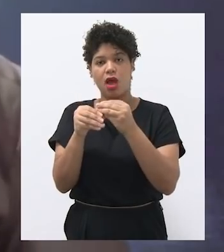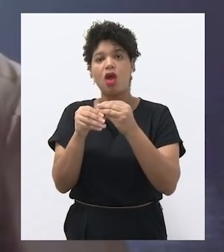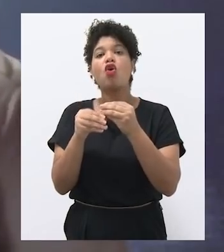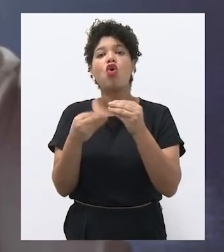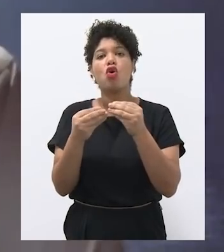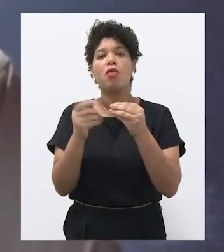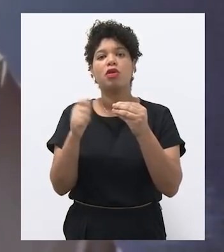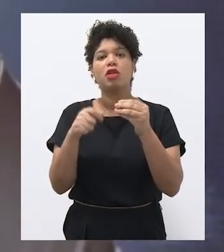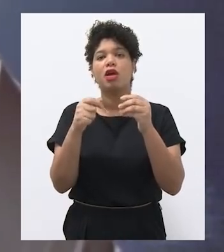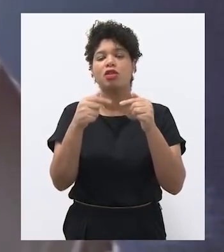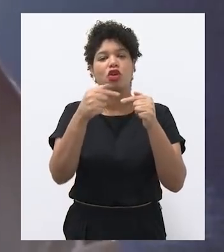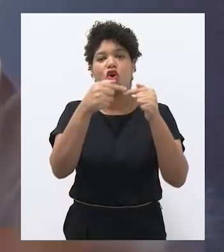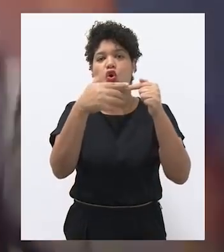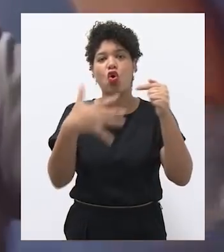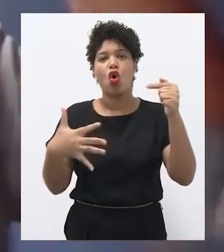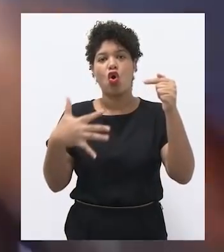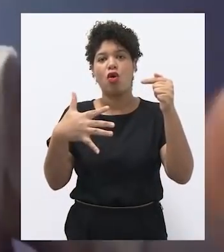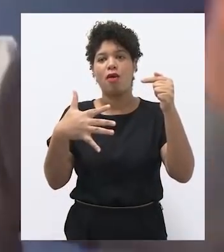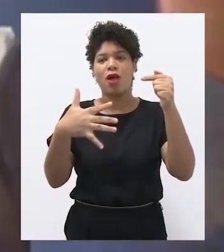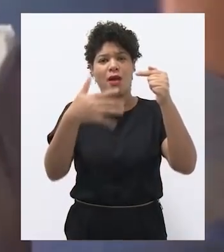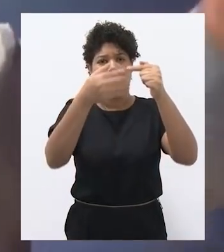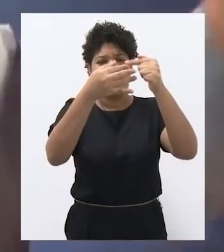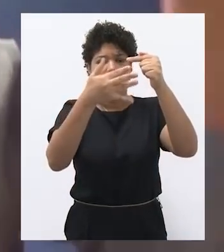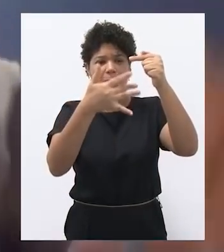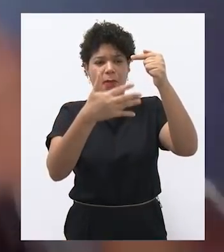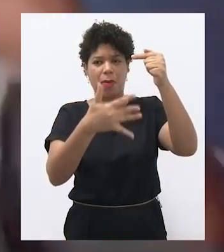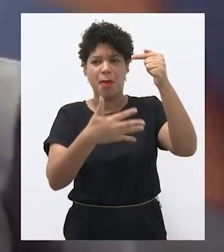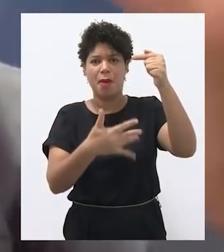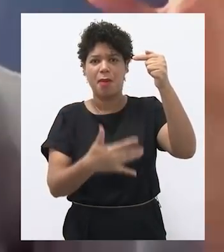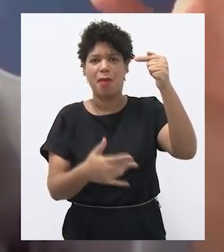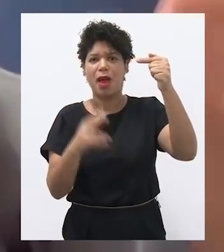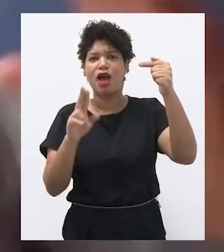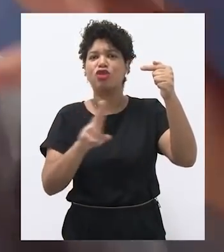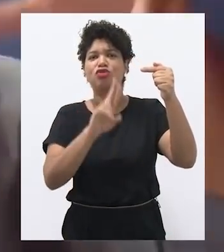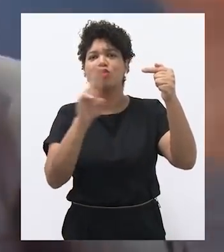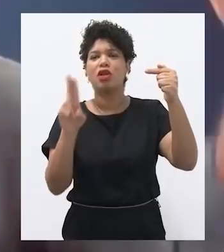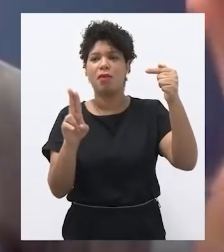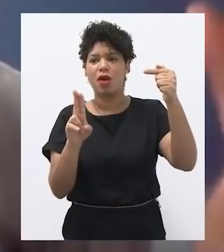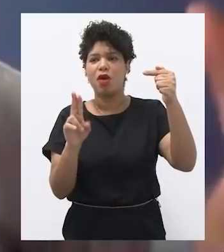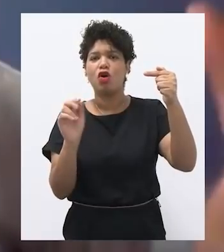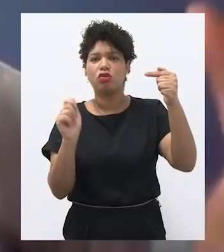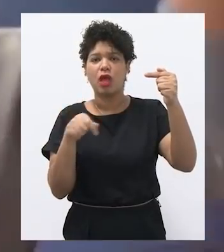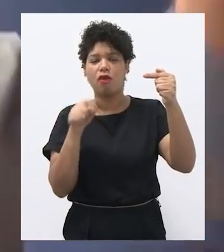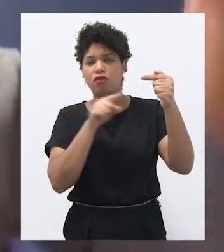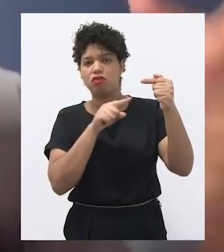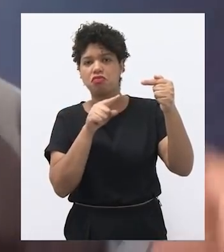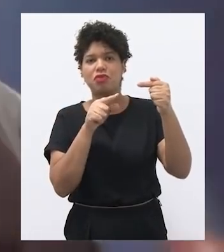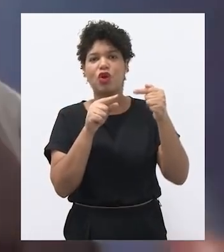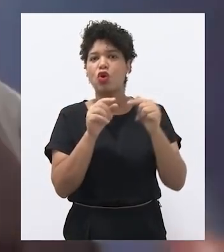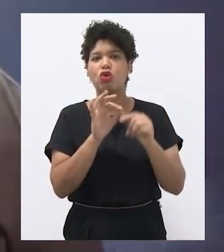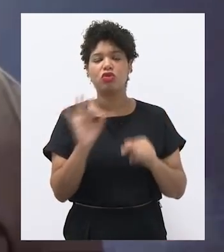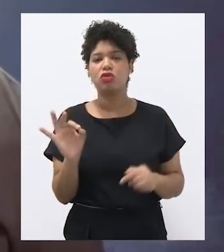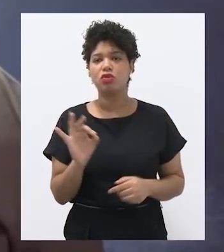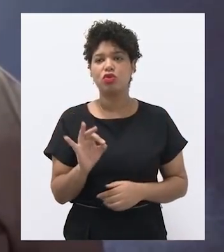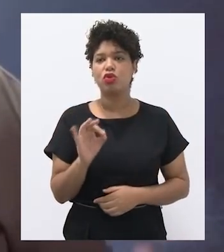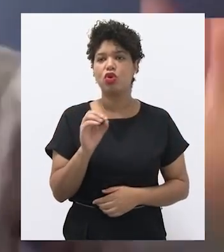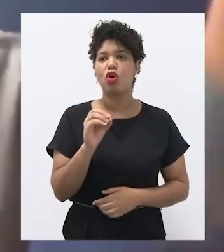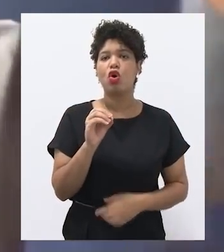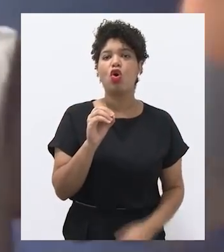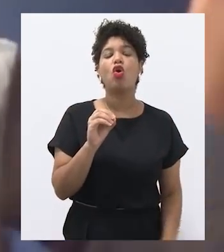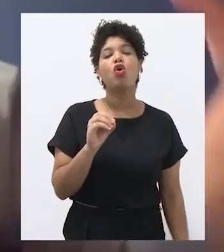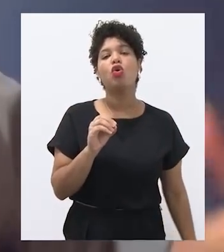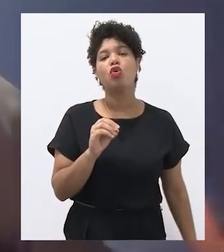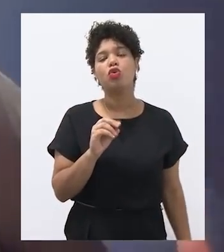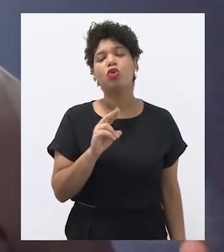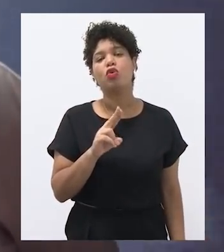lá o uol.com.br, todas as páginas vinculadas a esse grande livro chamado UOL estão distribuídas. E elas